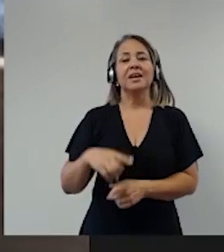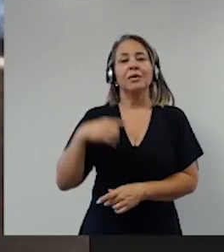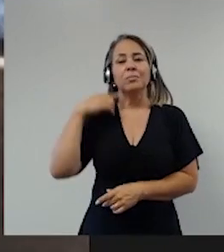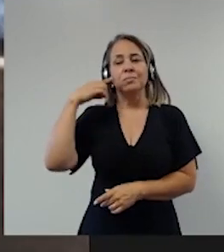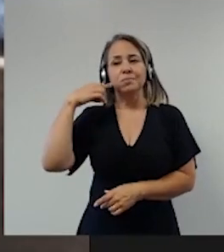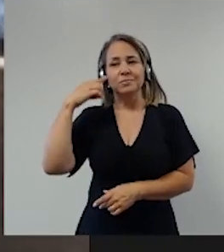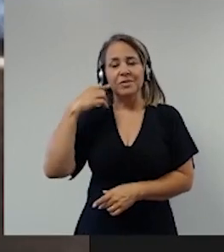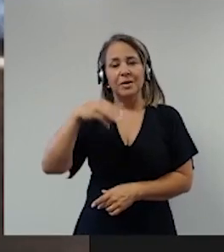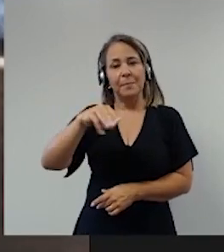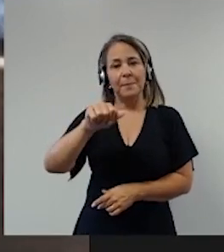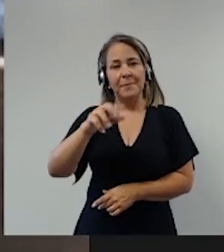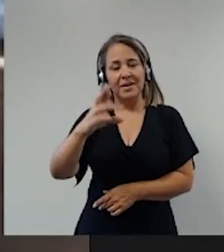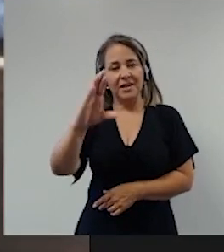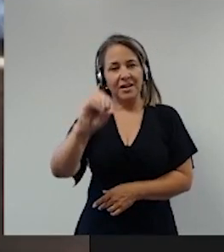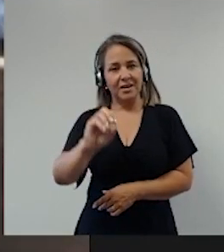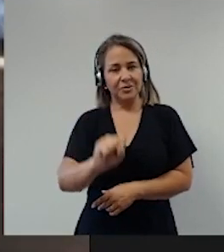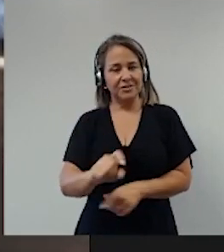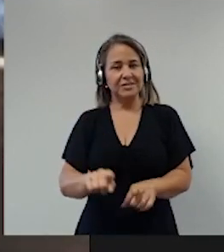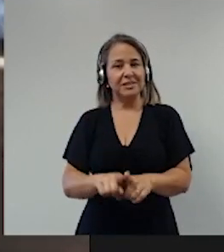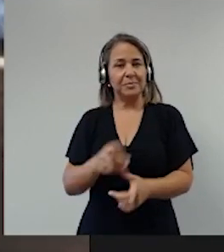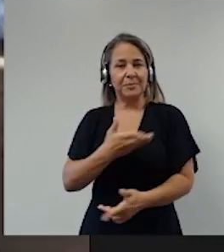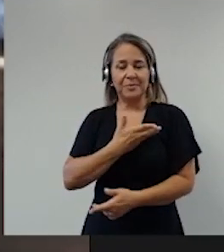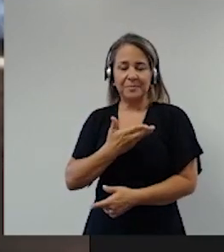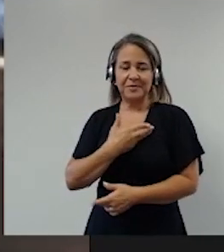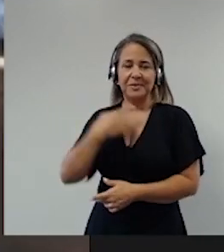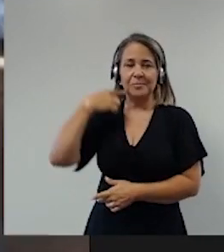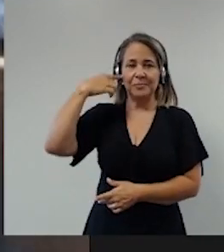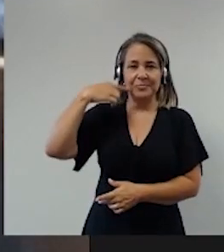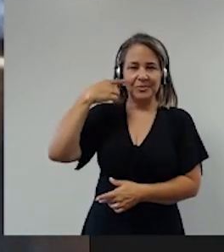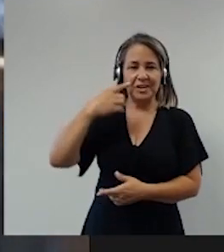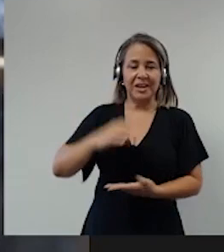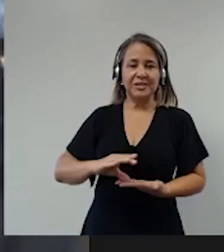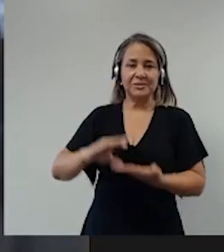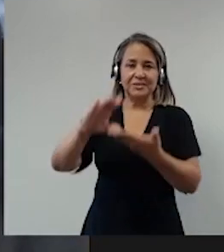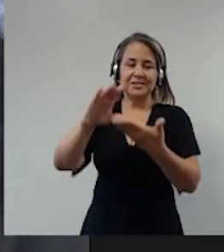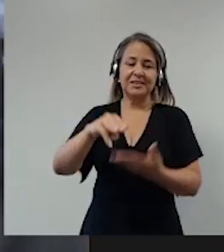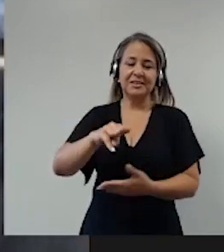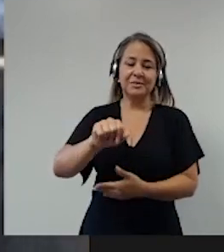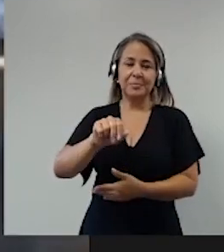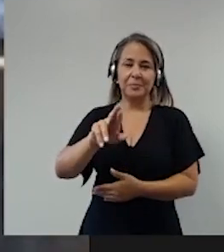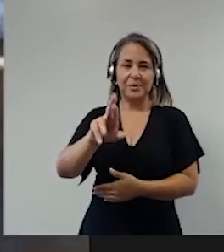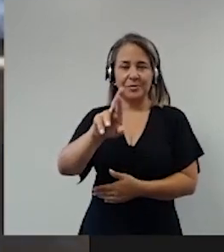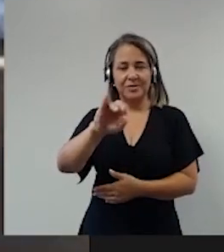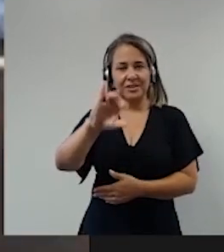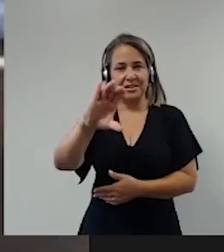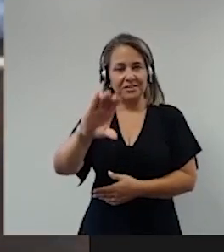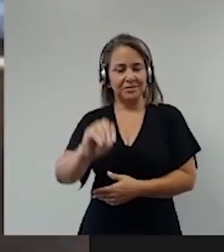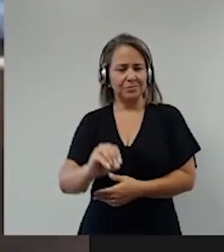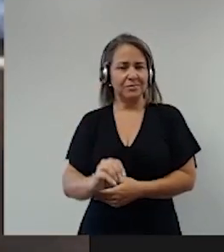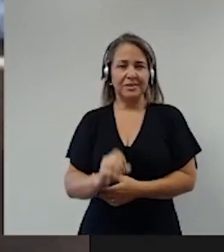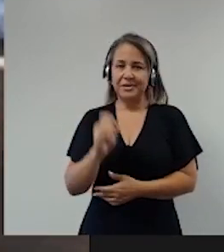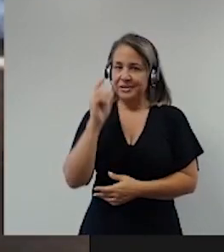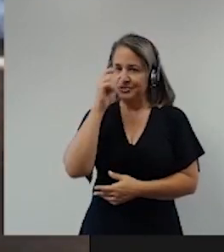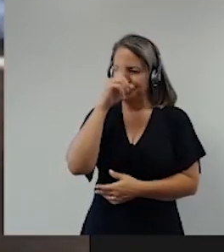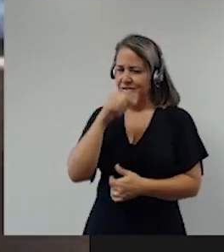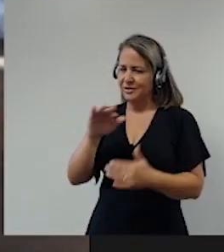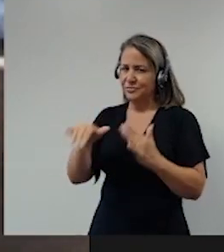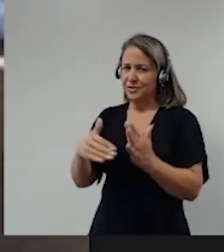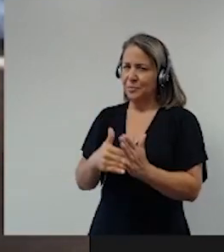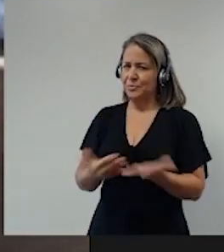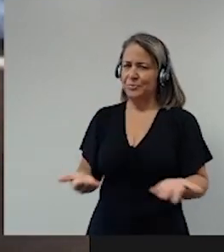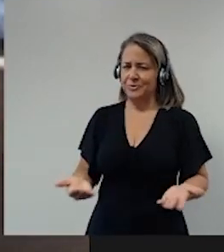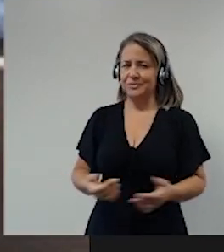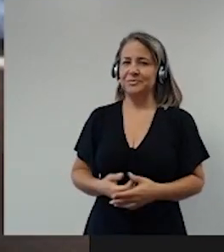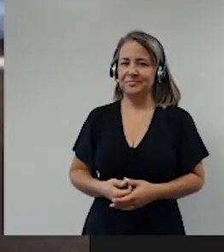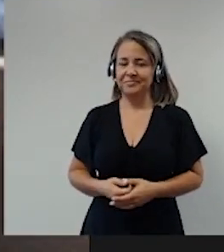Augusto e nosso colega advogado e conselheiro Maurício Gentil. Não é fácil ficar por último,